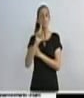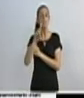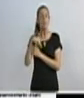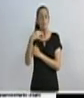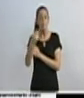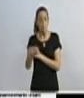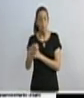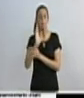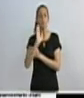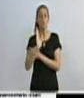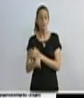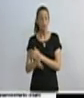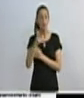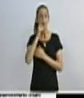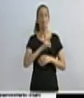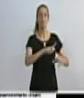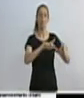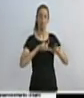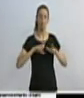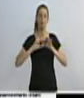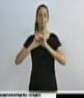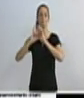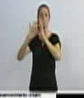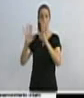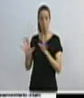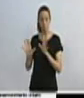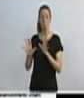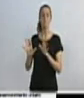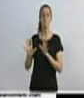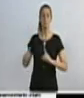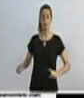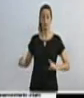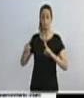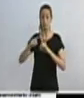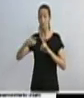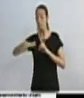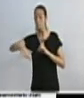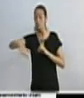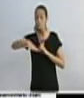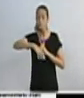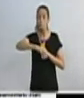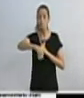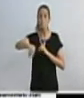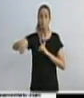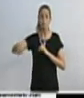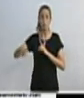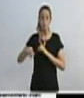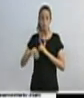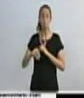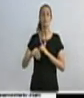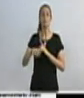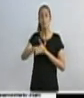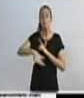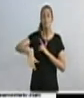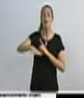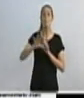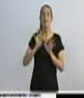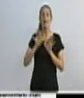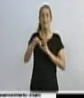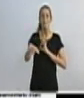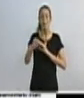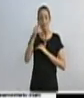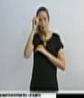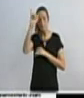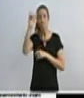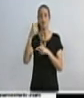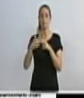da respectiva licença de funcionamento, no entorno de estação instalada em solo urbano e localizada em área crítica. Percebe-se que